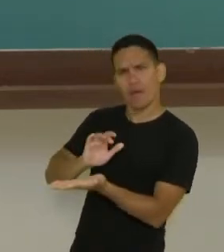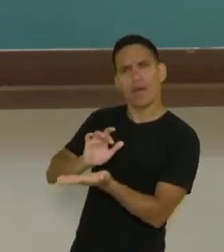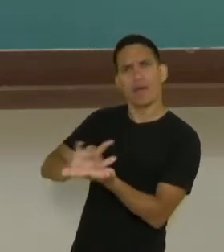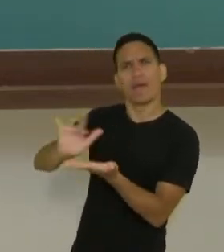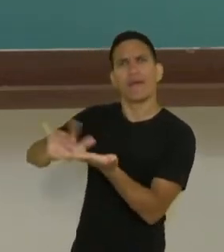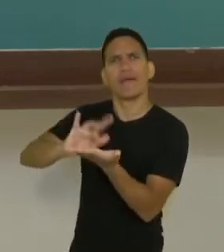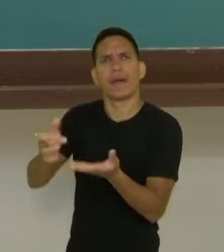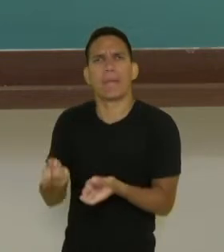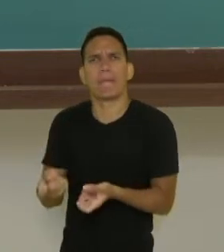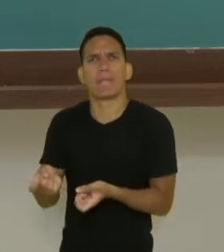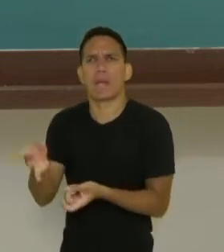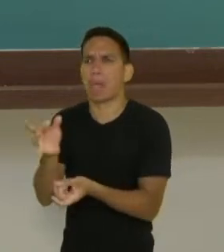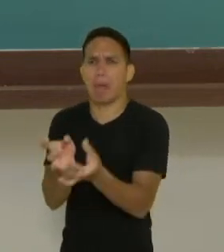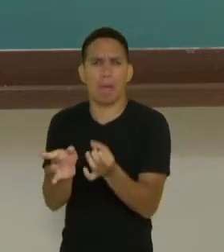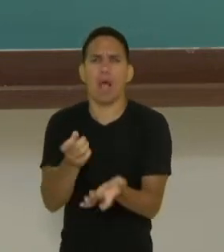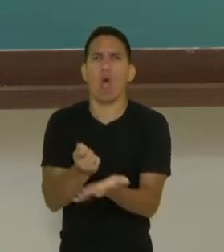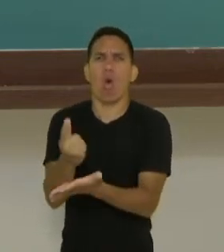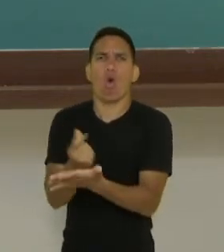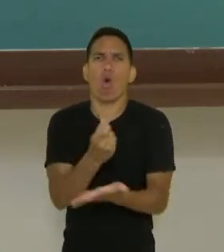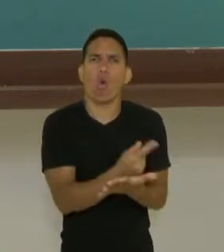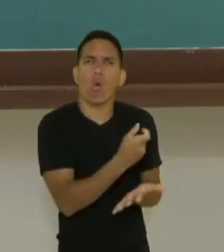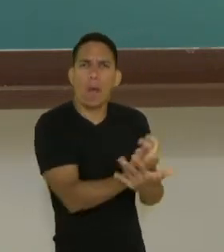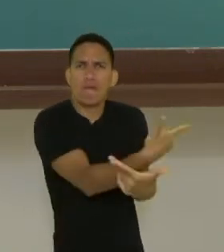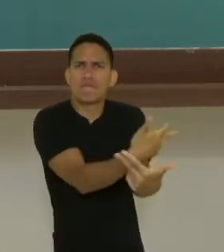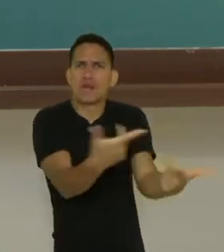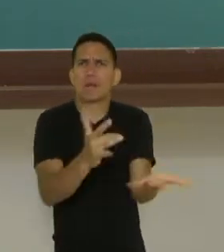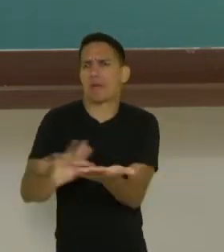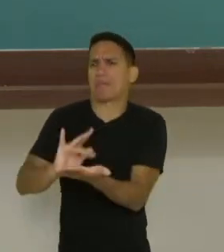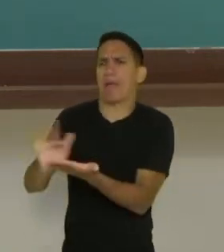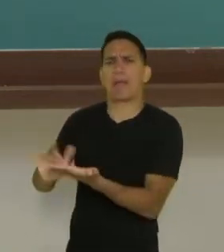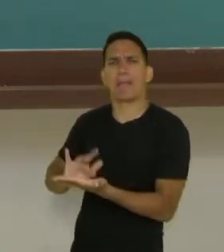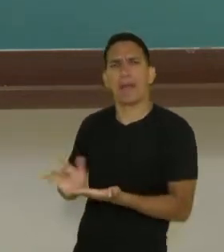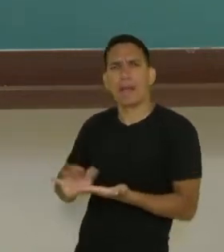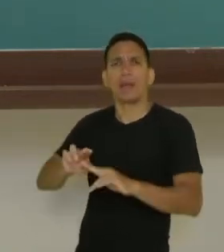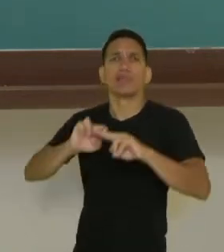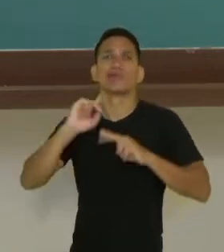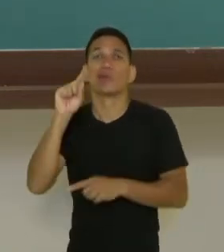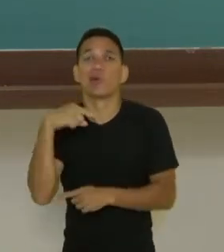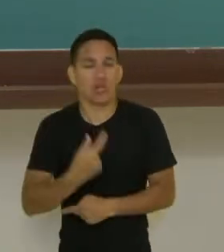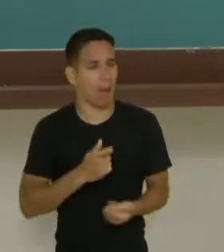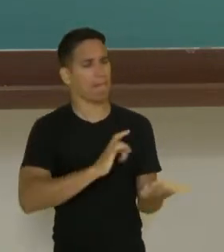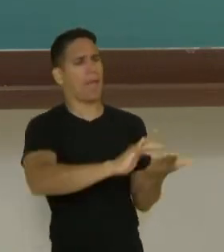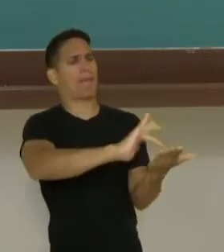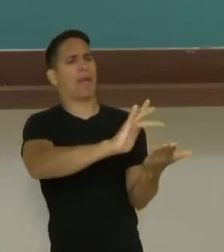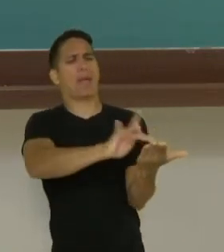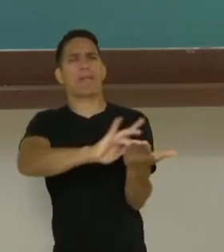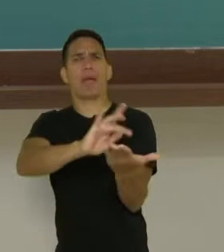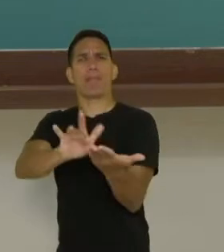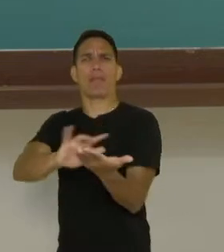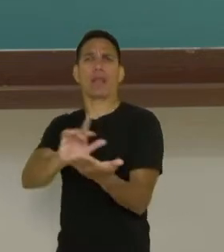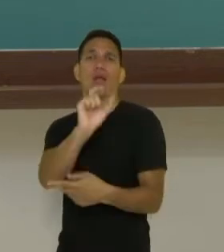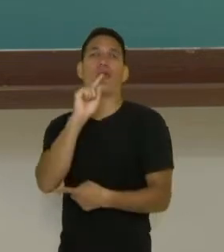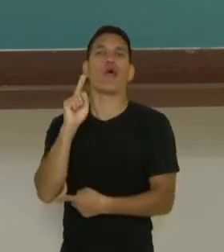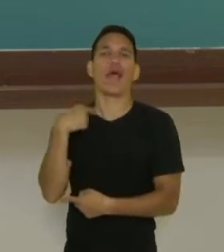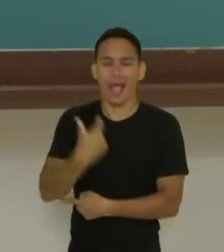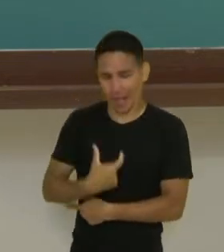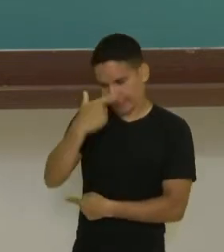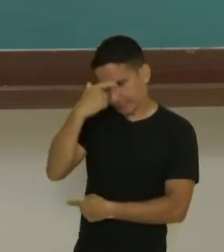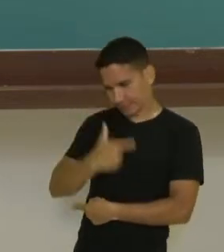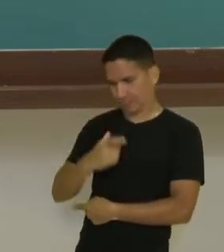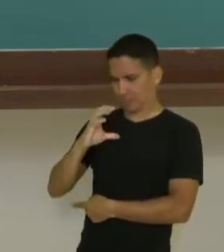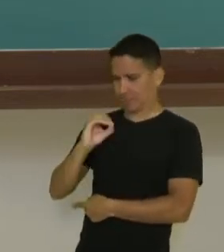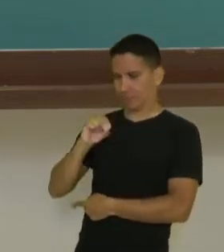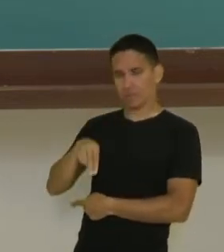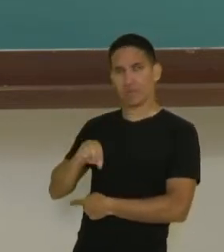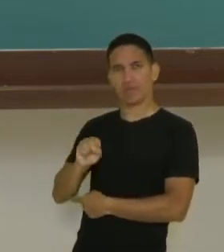de consumir, ou seja, comprar. Nós, que somos as pessoas que compramos, somos os consumidores. A